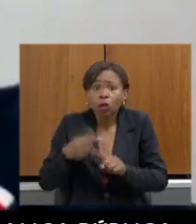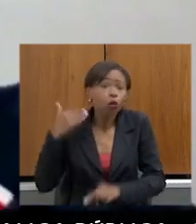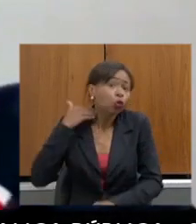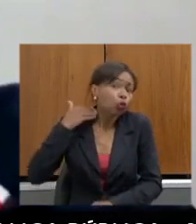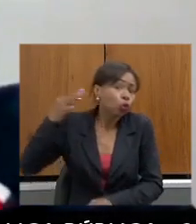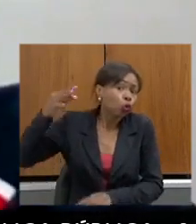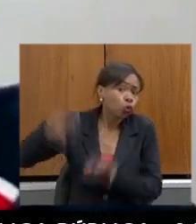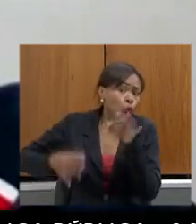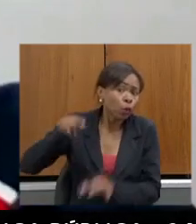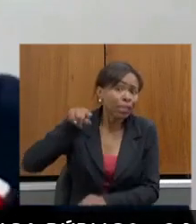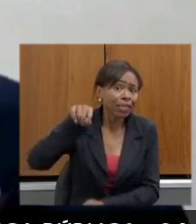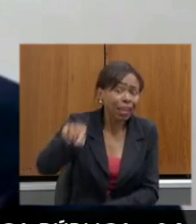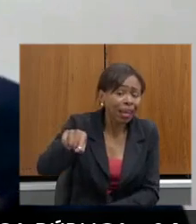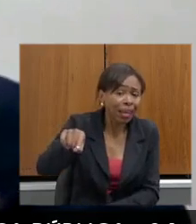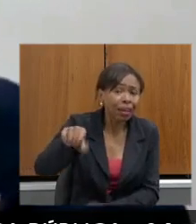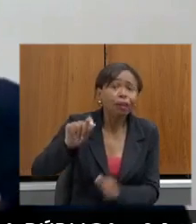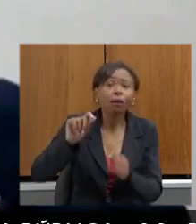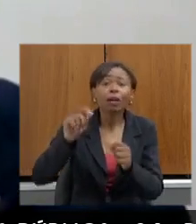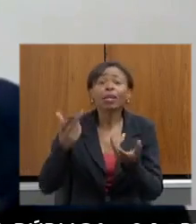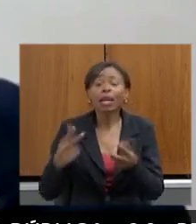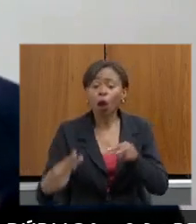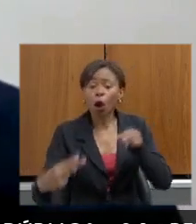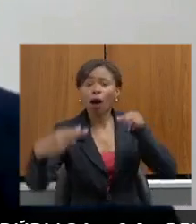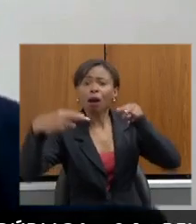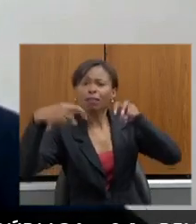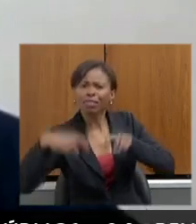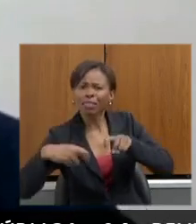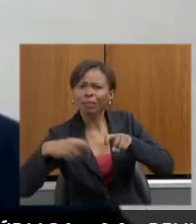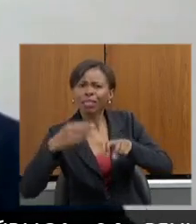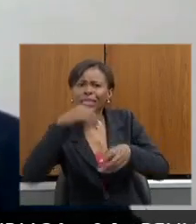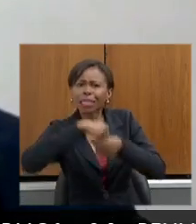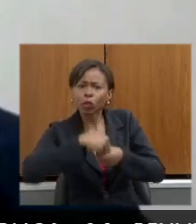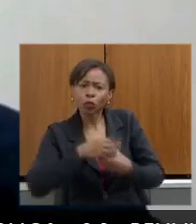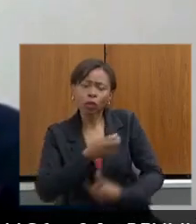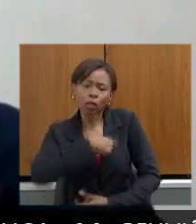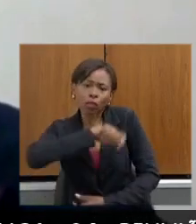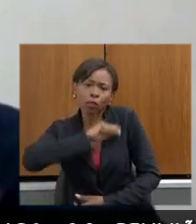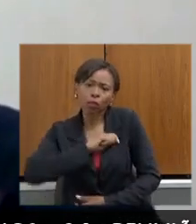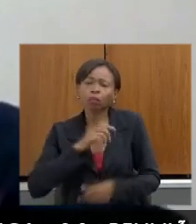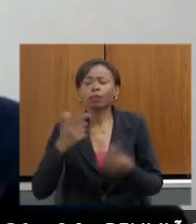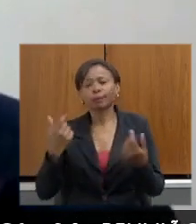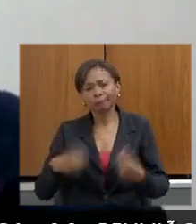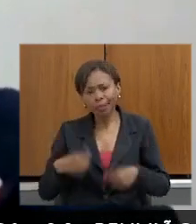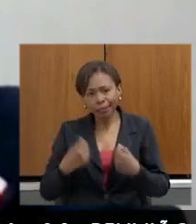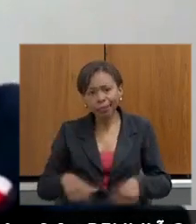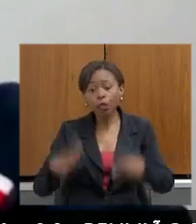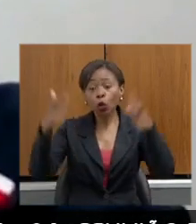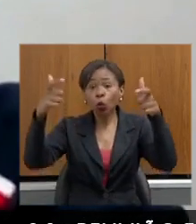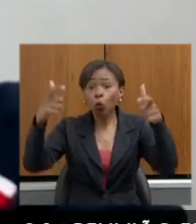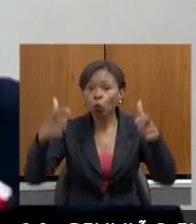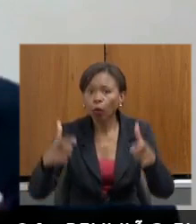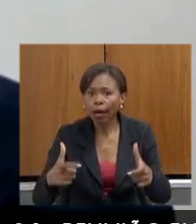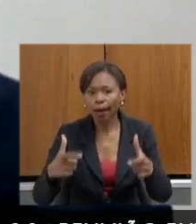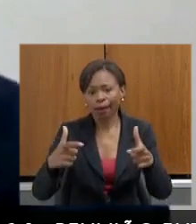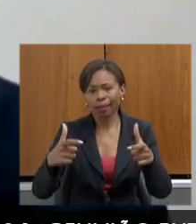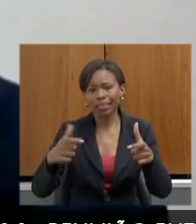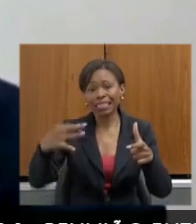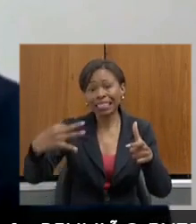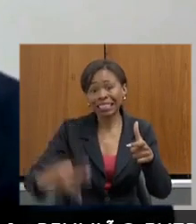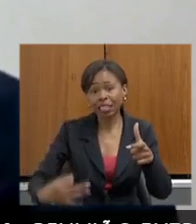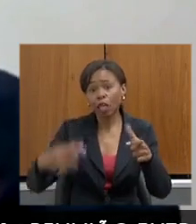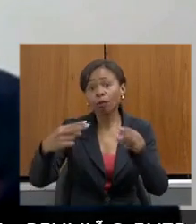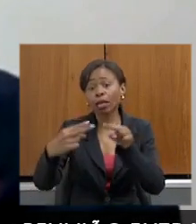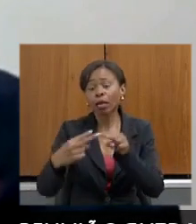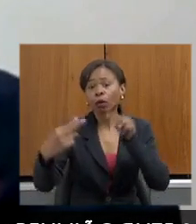tá seletivas lá na delegacia então nós temos que entender é isso tudo tutora para vídeo conferência